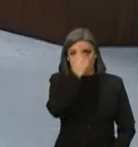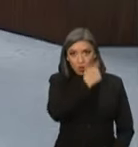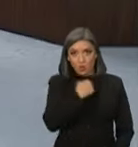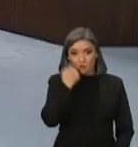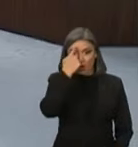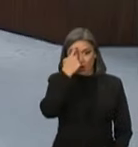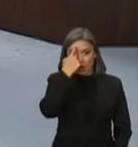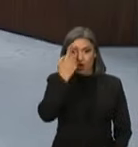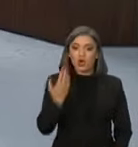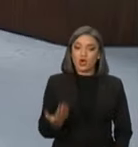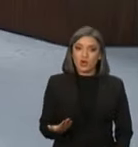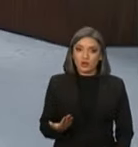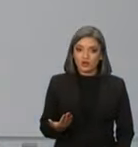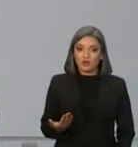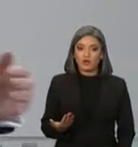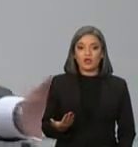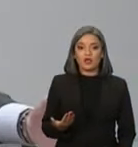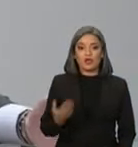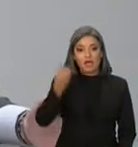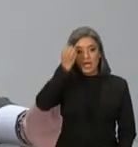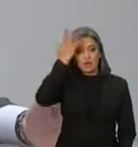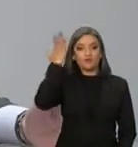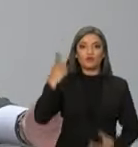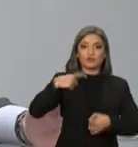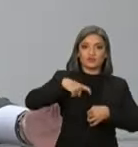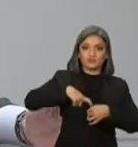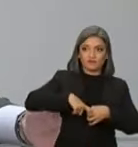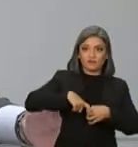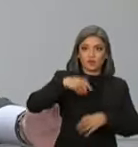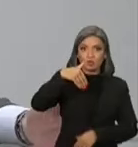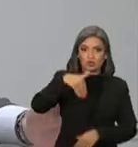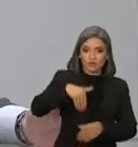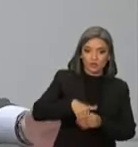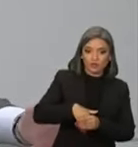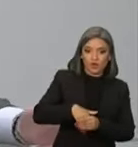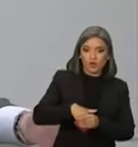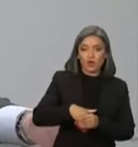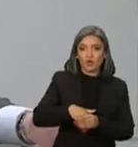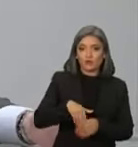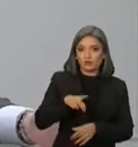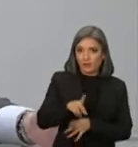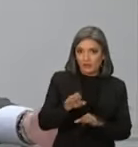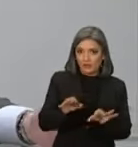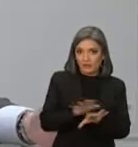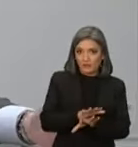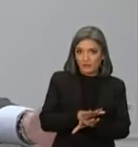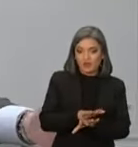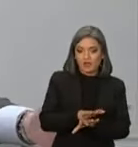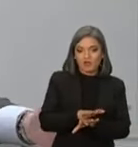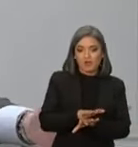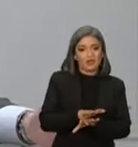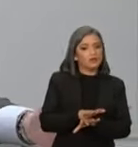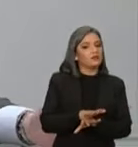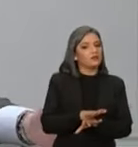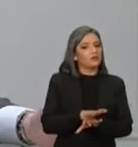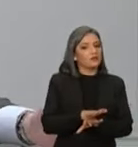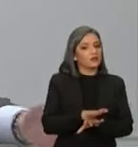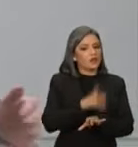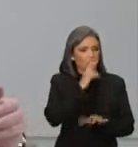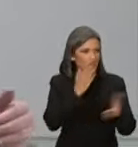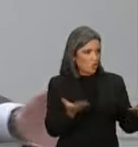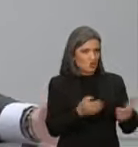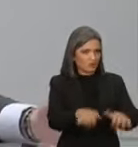Vossa Excelência retorna com o voto para a conclusão. Inclusive, acredito que hoje não teremos a sessão